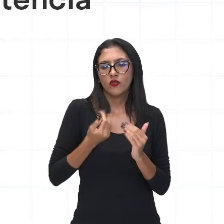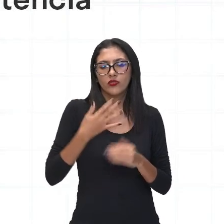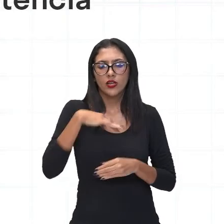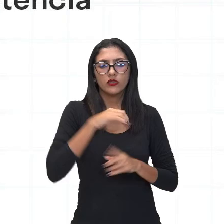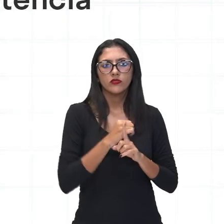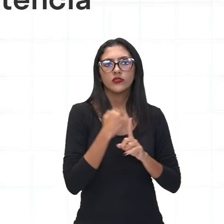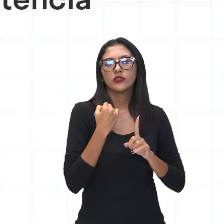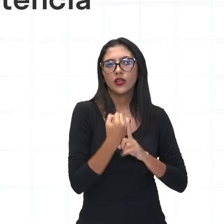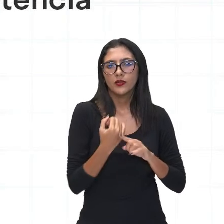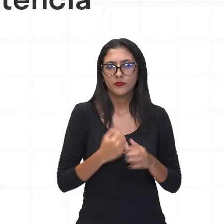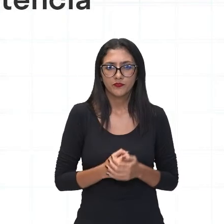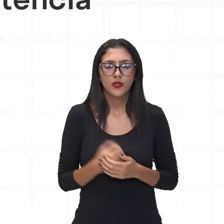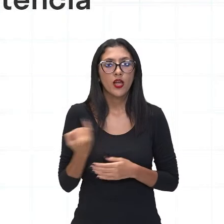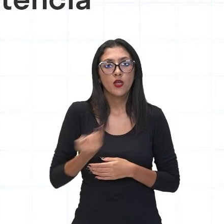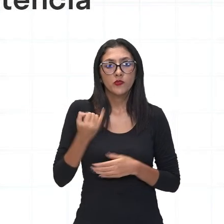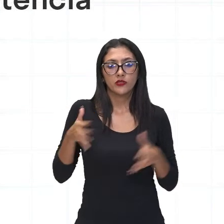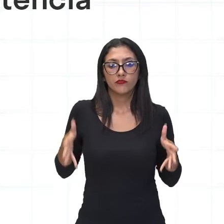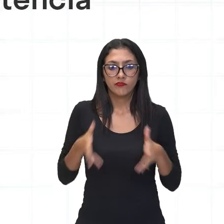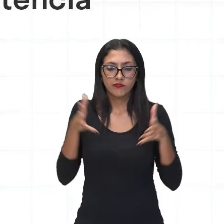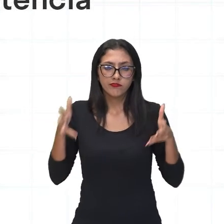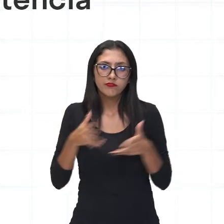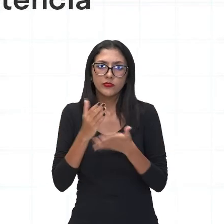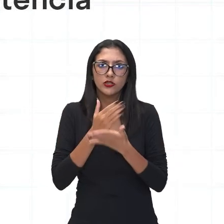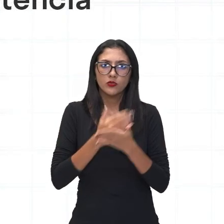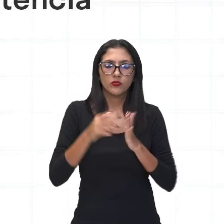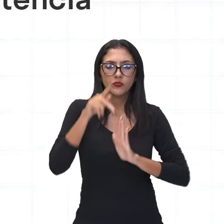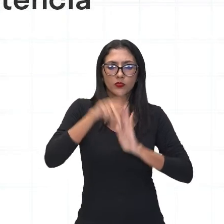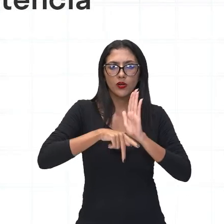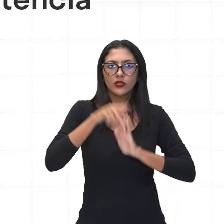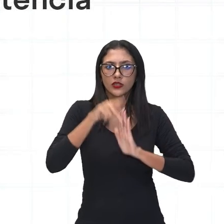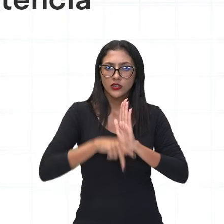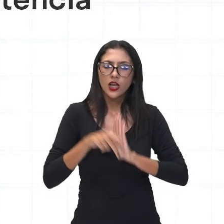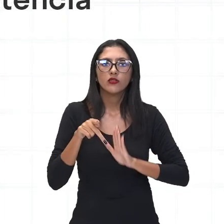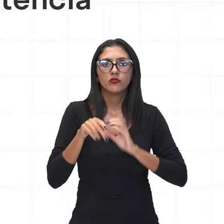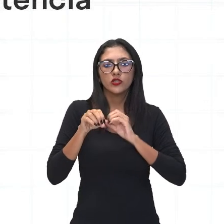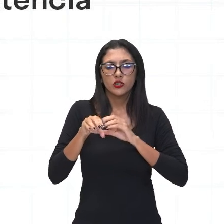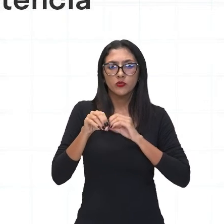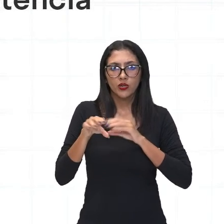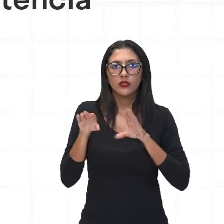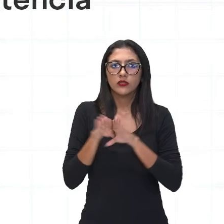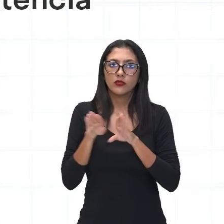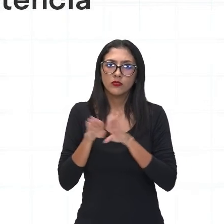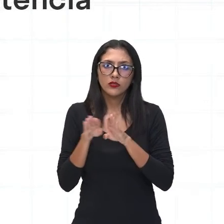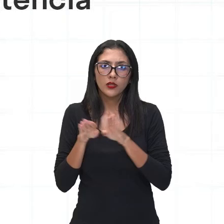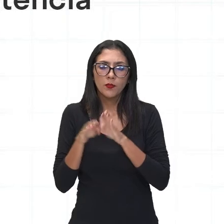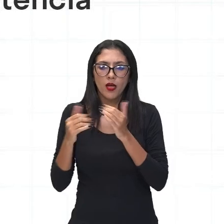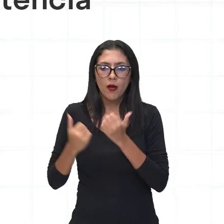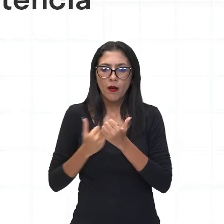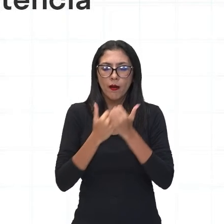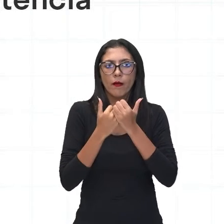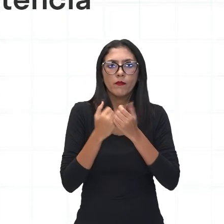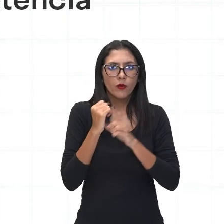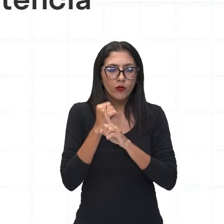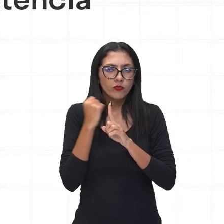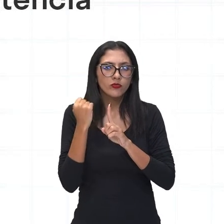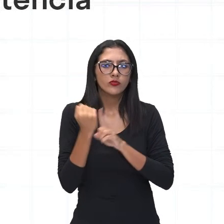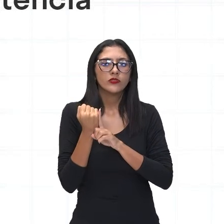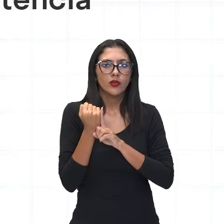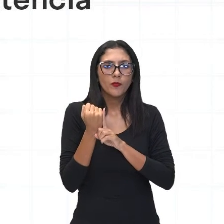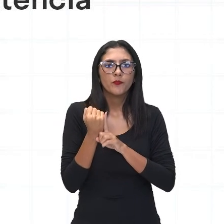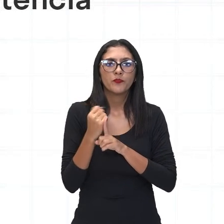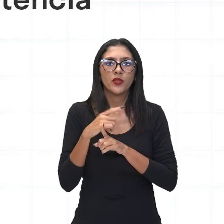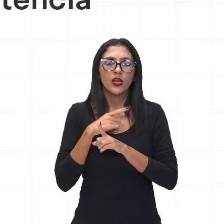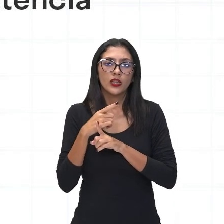a promoção e a ampliação de programas de prevenção, educação e assistência social que hajam na origem